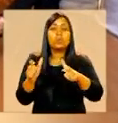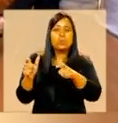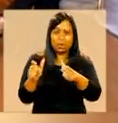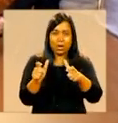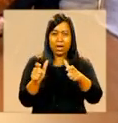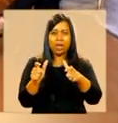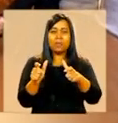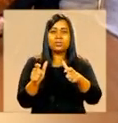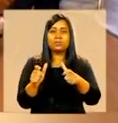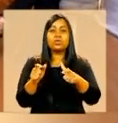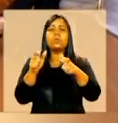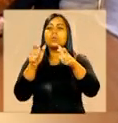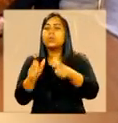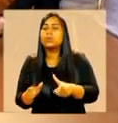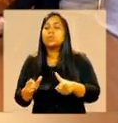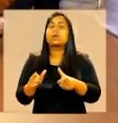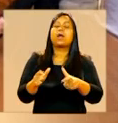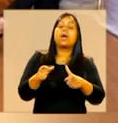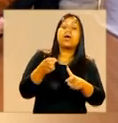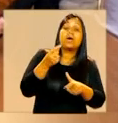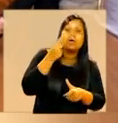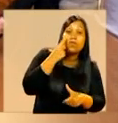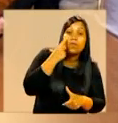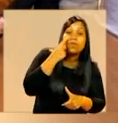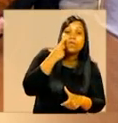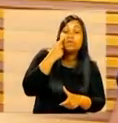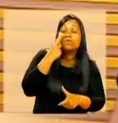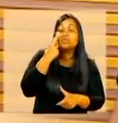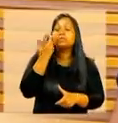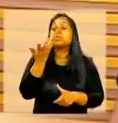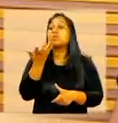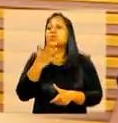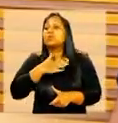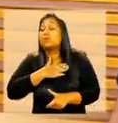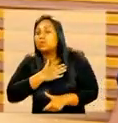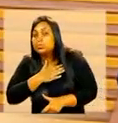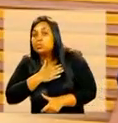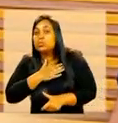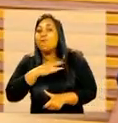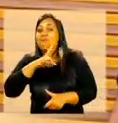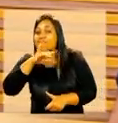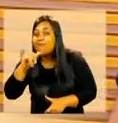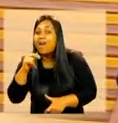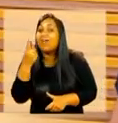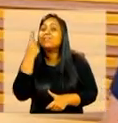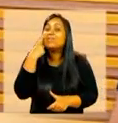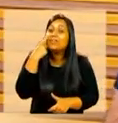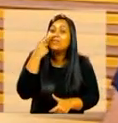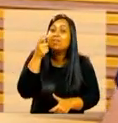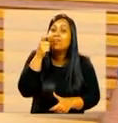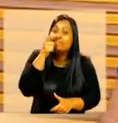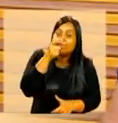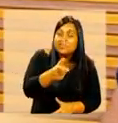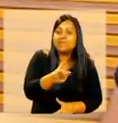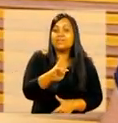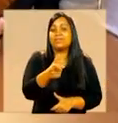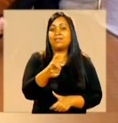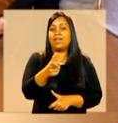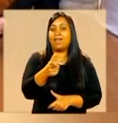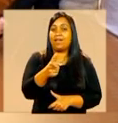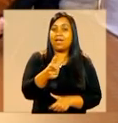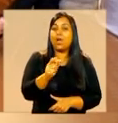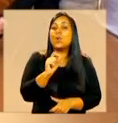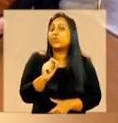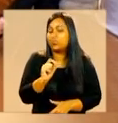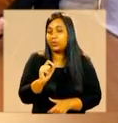Matheus? Onde visitou, o que gostou, ou o que está pensando em visitar, o que vale voltar. Repeteco.